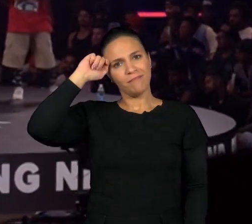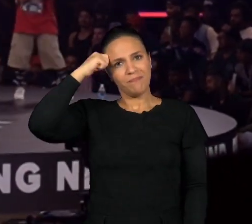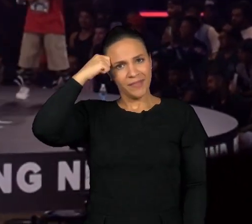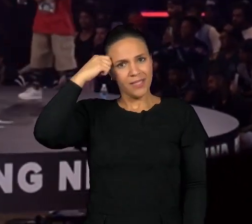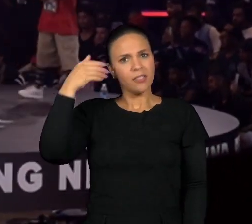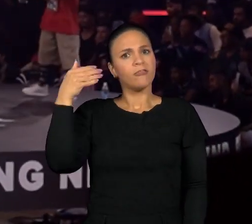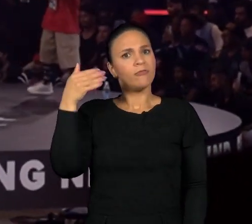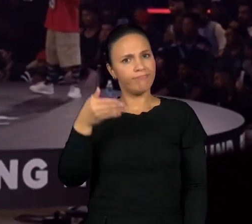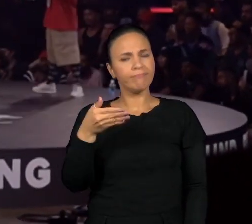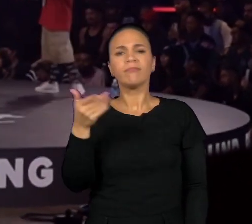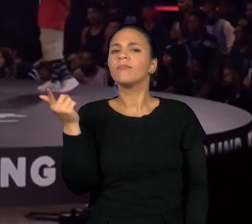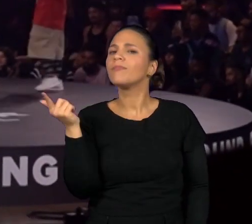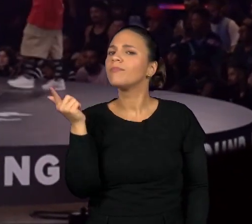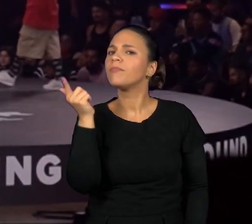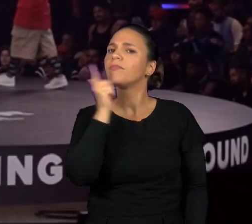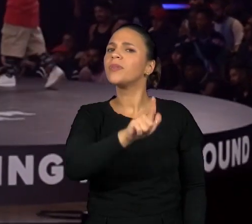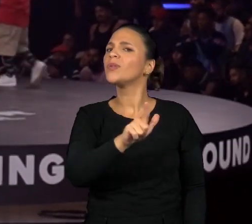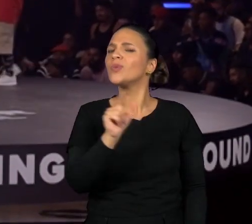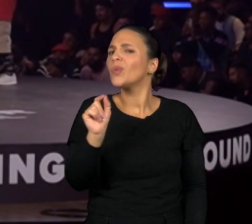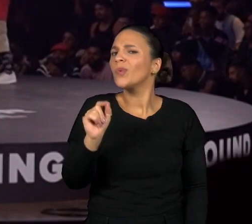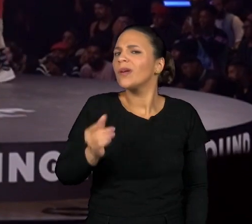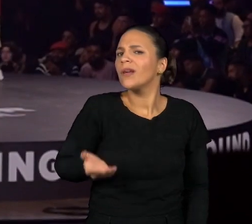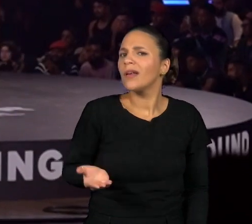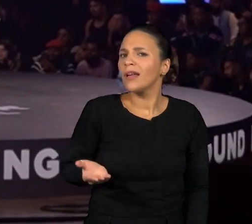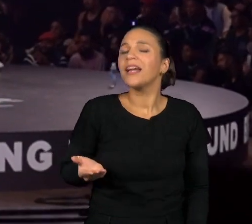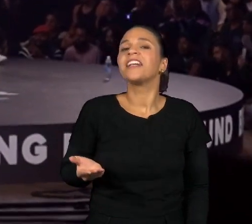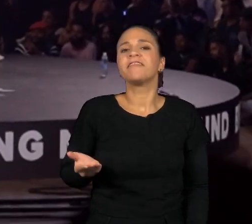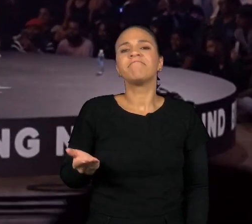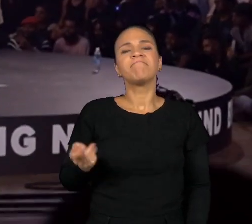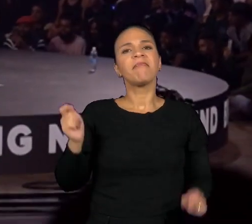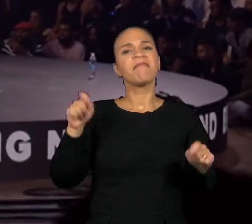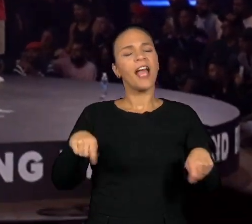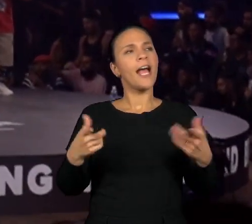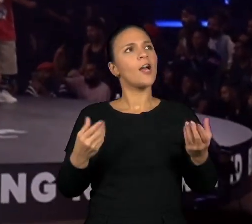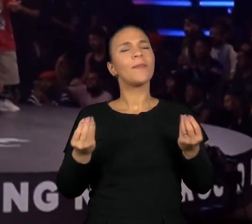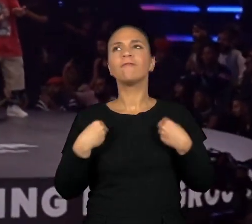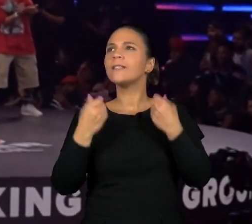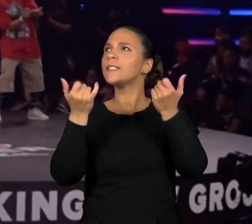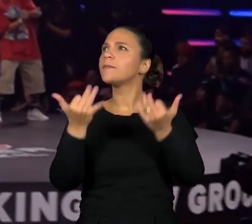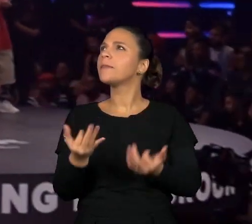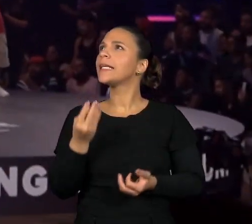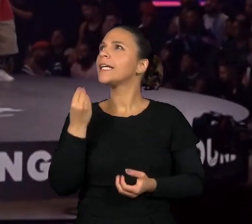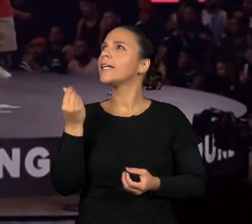negras terem essa... Como é que eu poderia dizer?